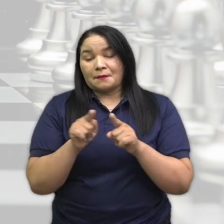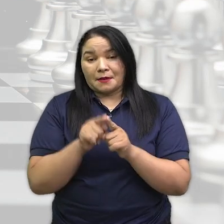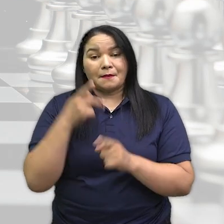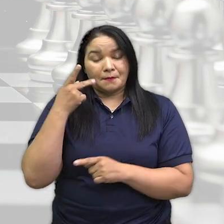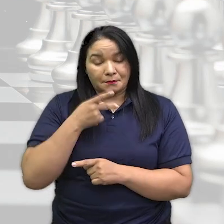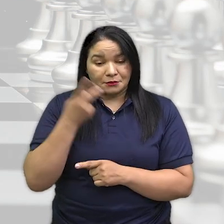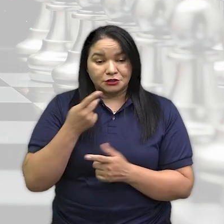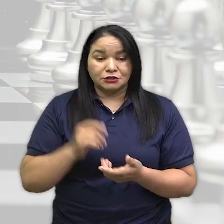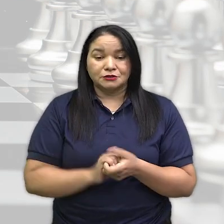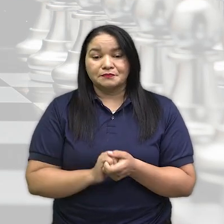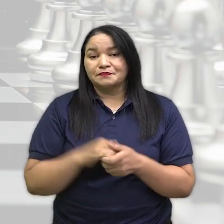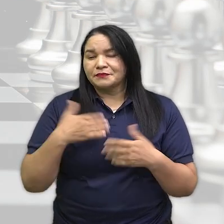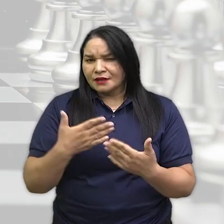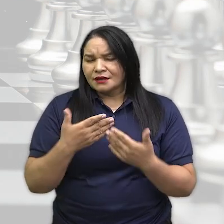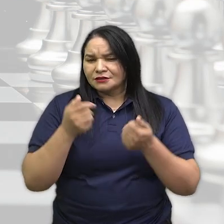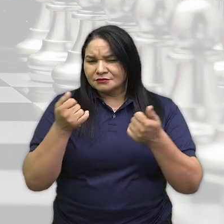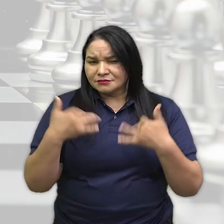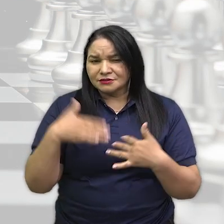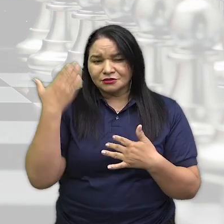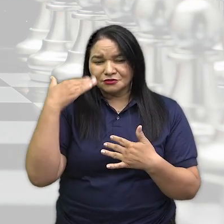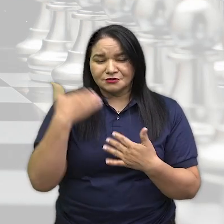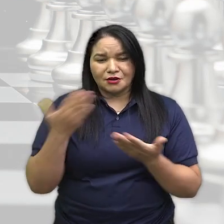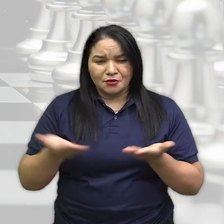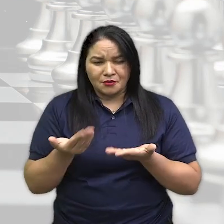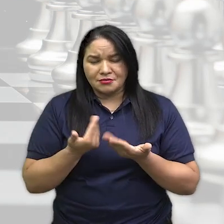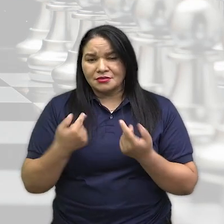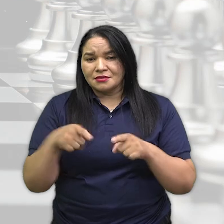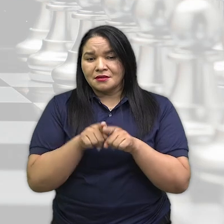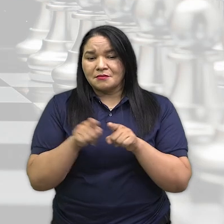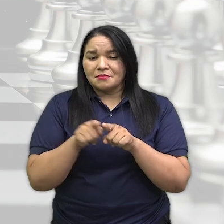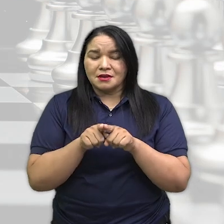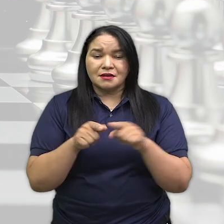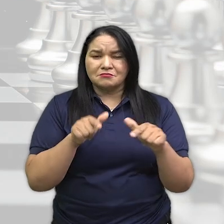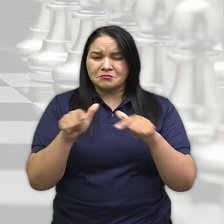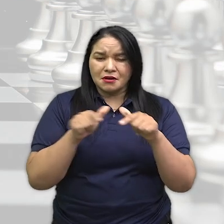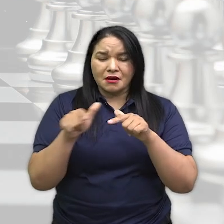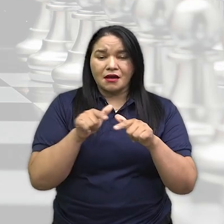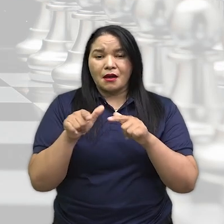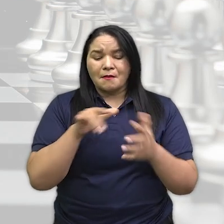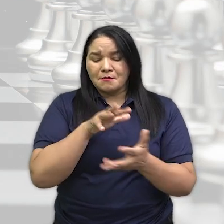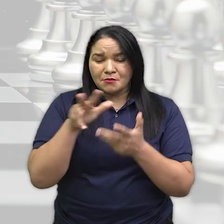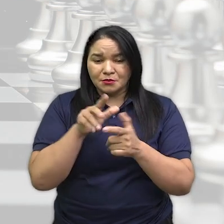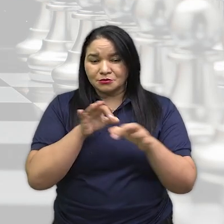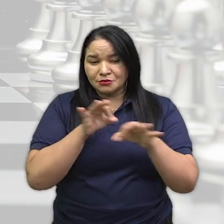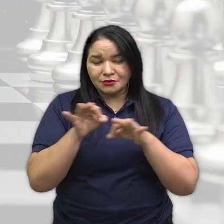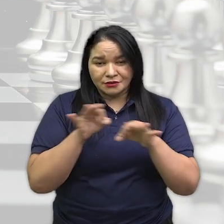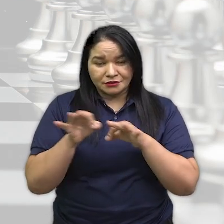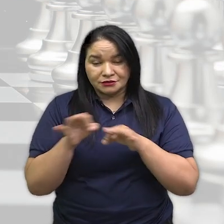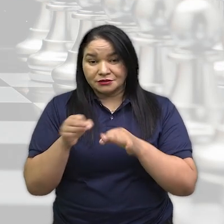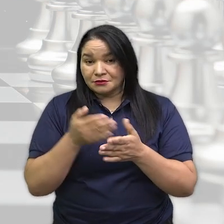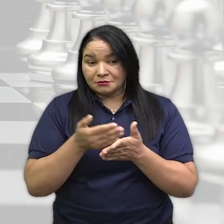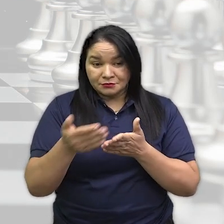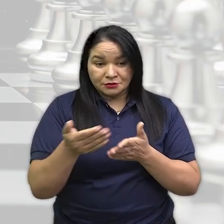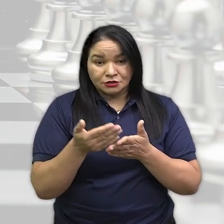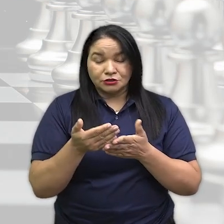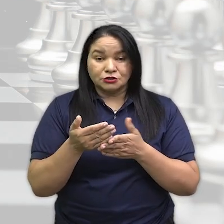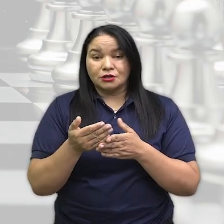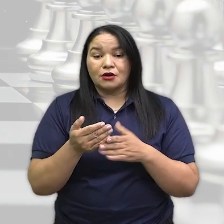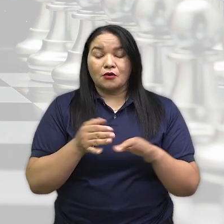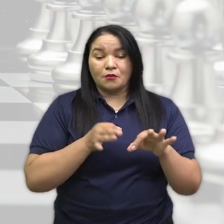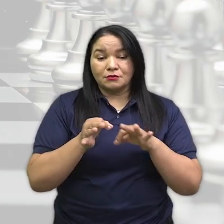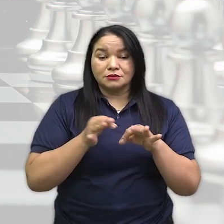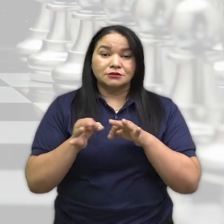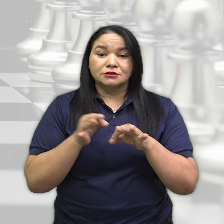gente vai entender também, do ponto de vista prático, como esse mundo se organiza a partir das ordens